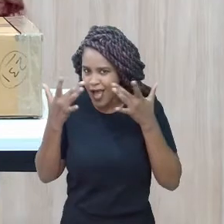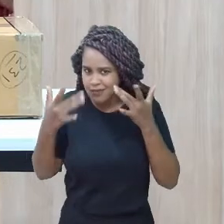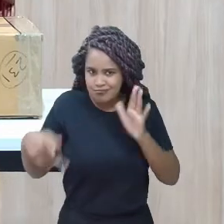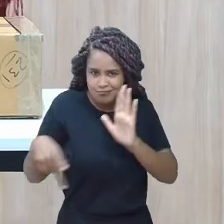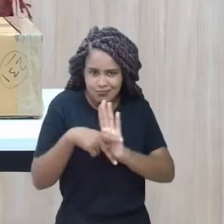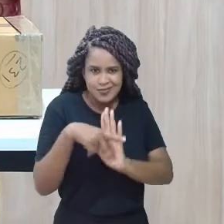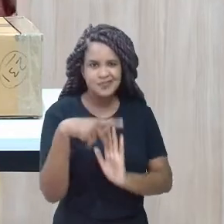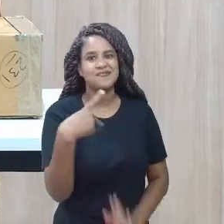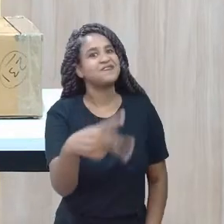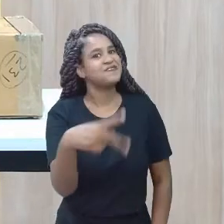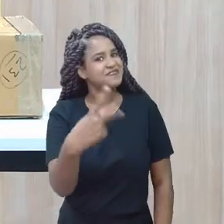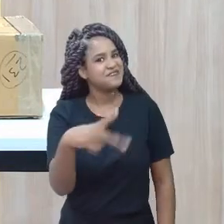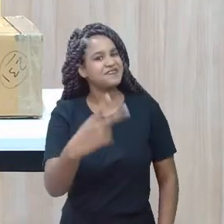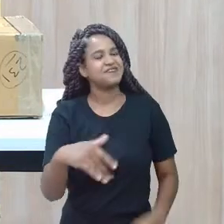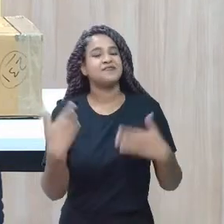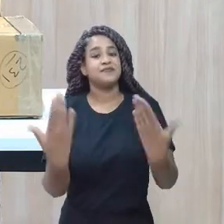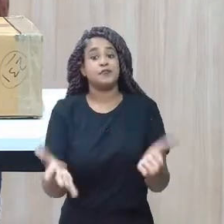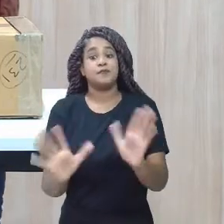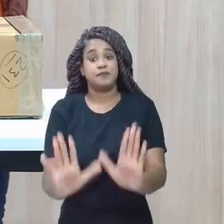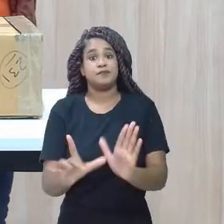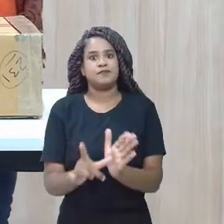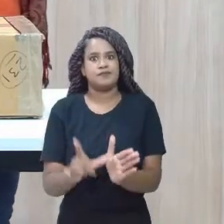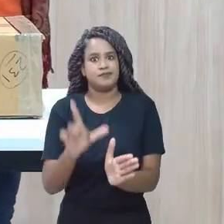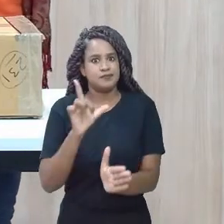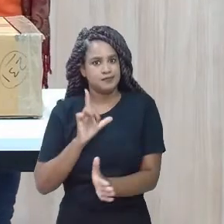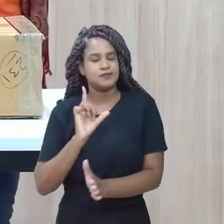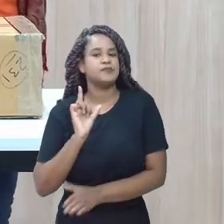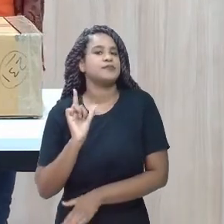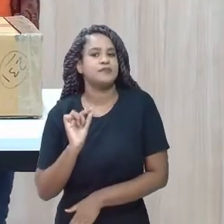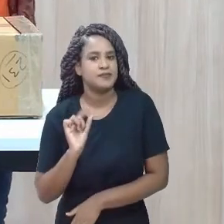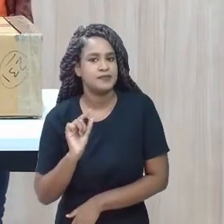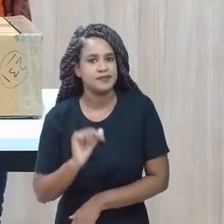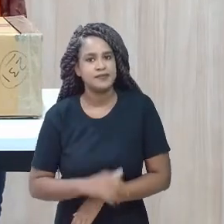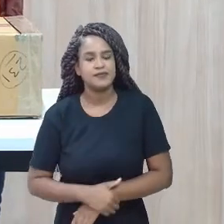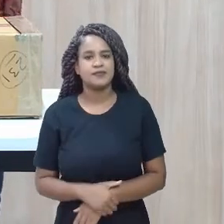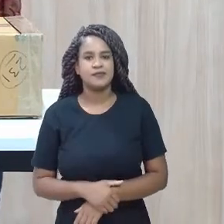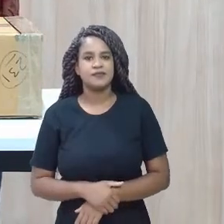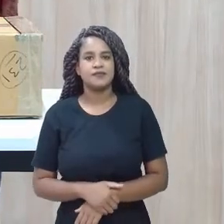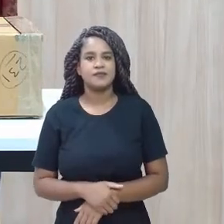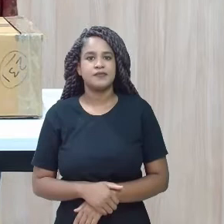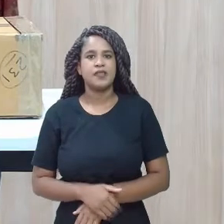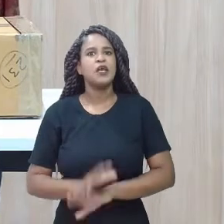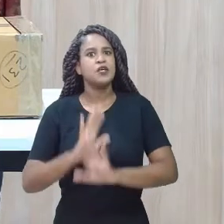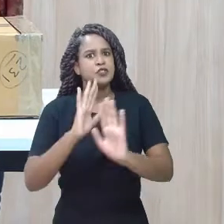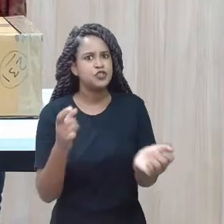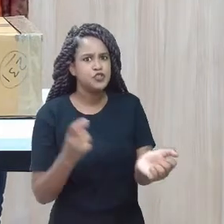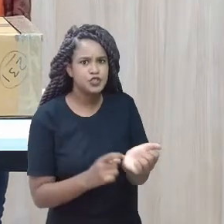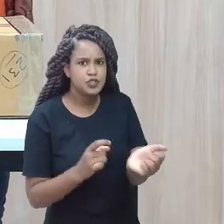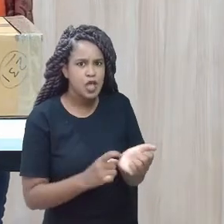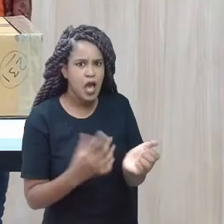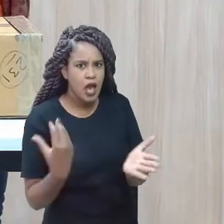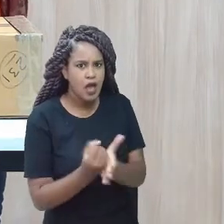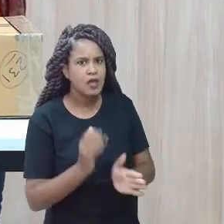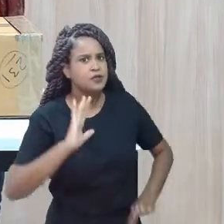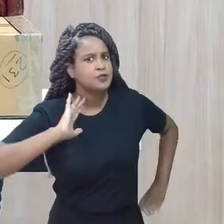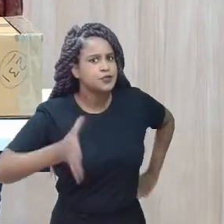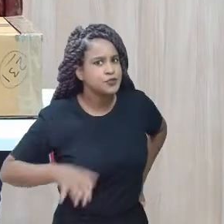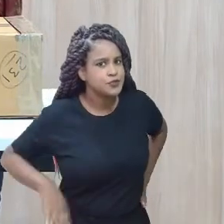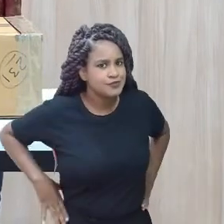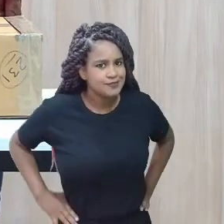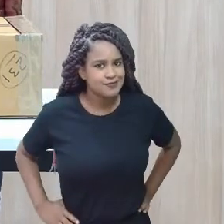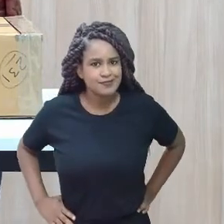sombras. Bom, mas antes de tudo, cadê? Já baixou o